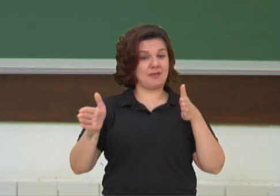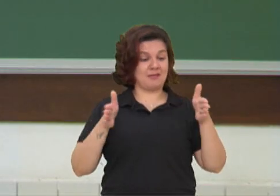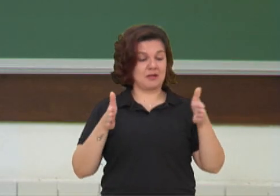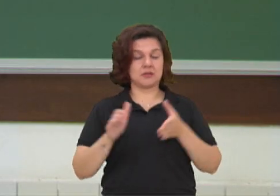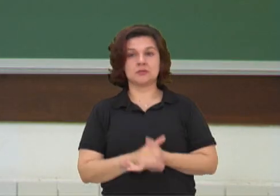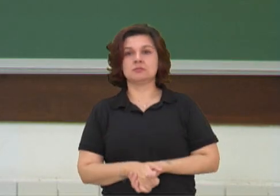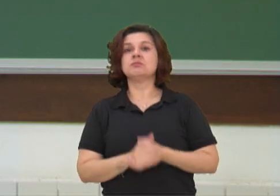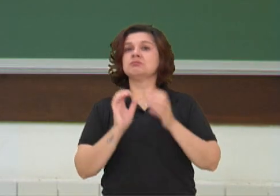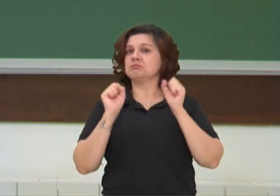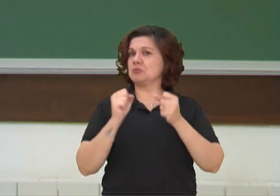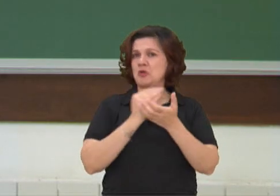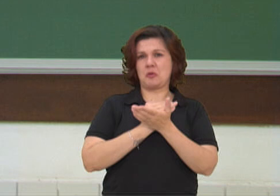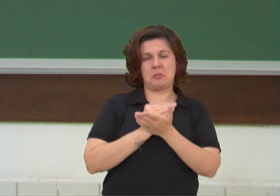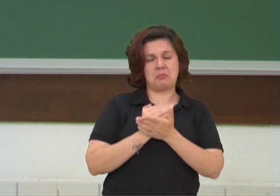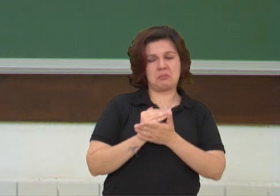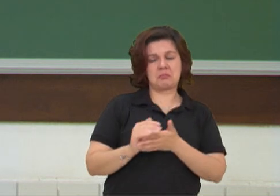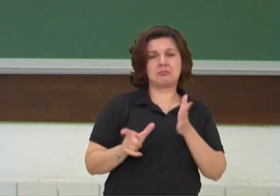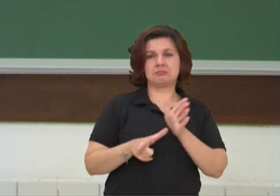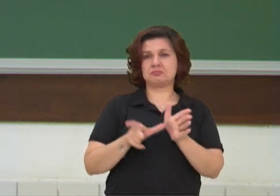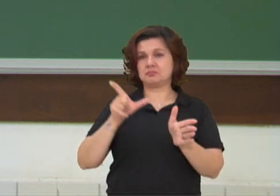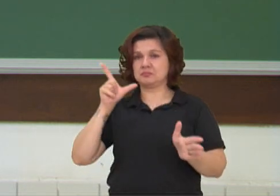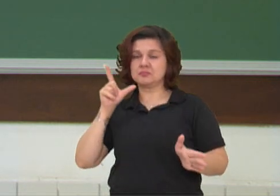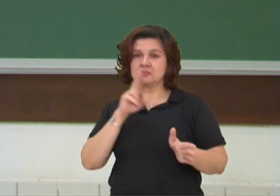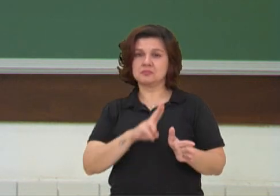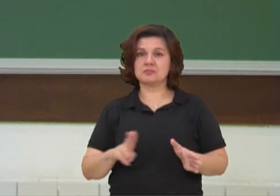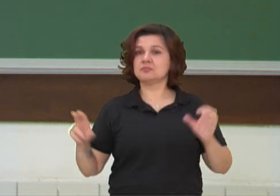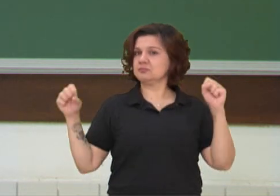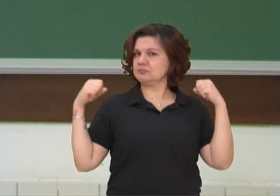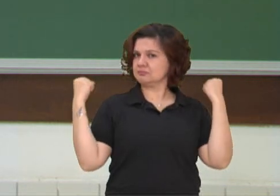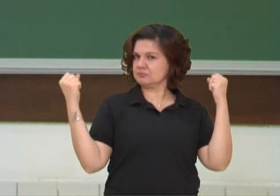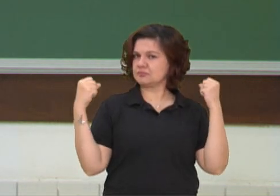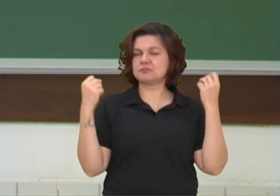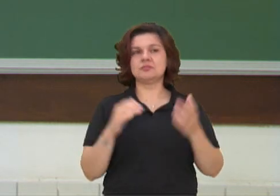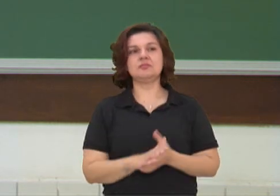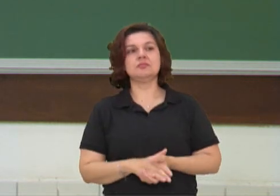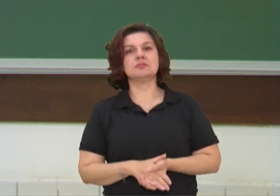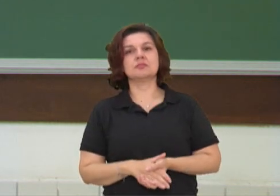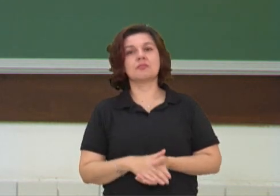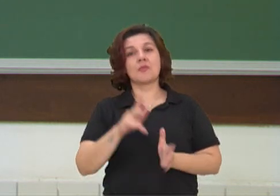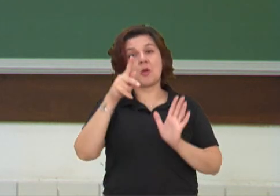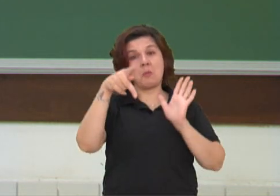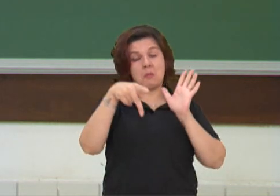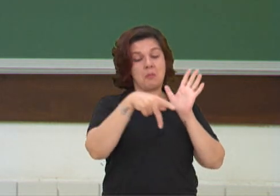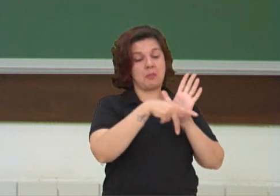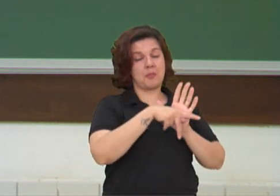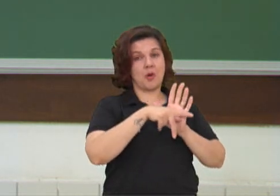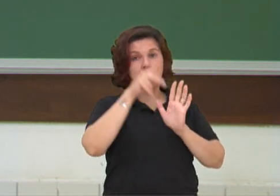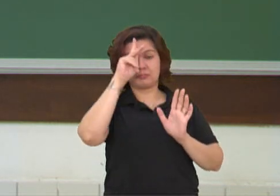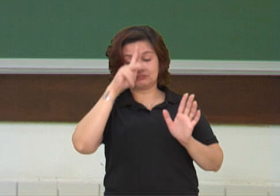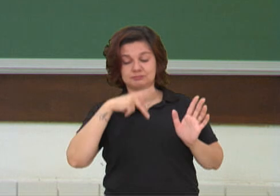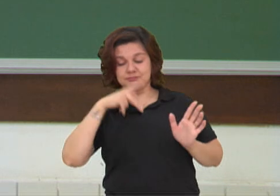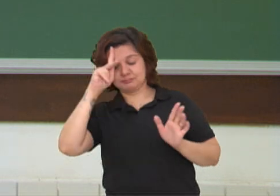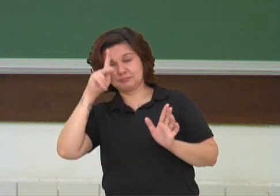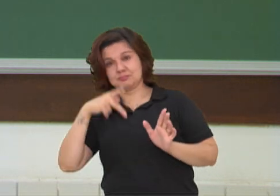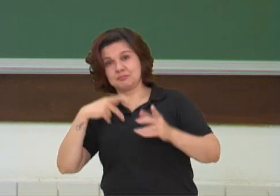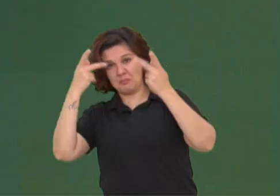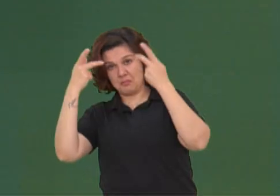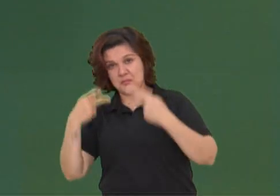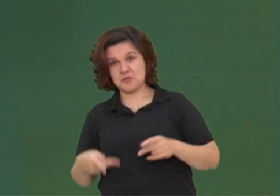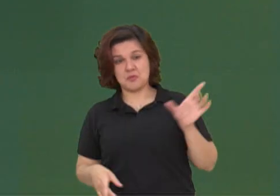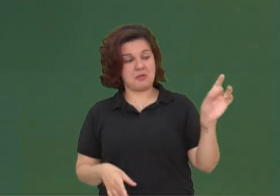pode começar ali desde cedo a praticar ali alguns exercícios de acordo ali com as particularidades ali do seu próprio